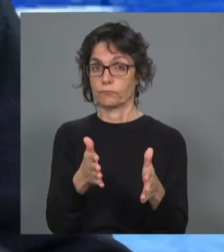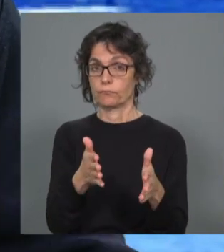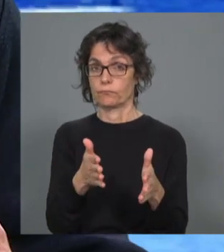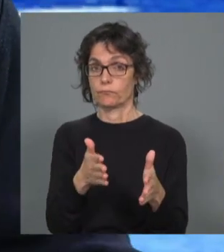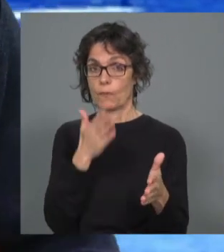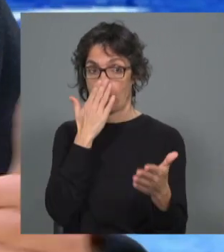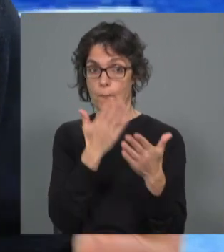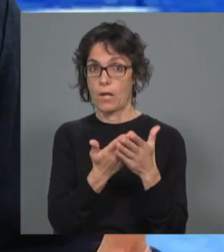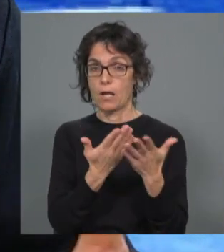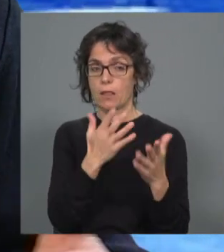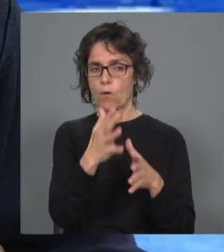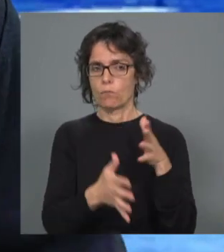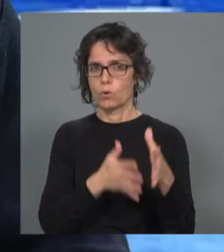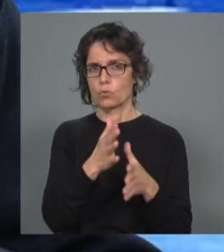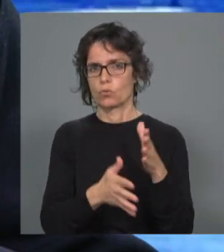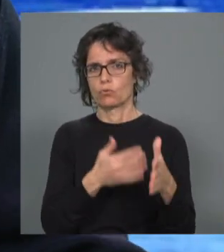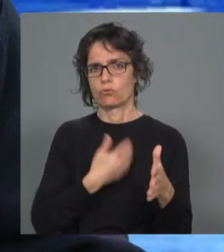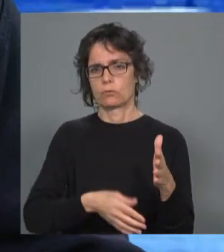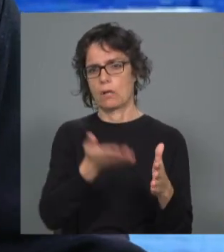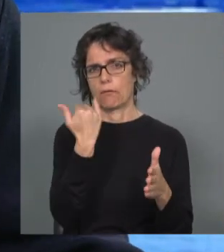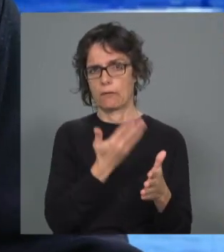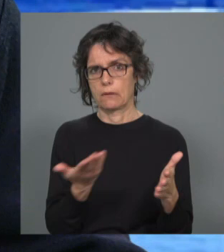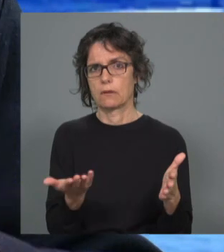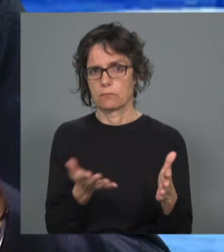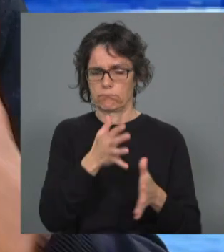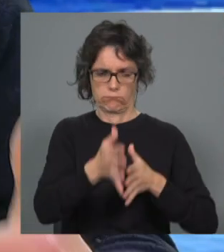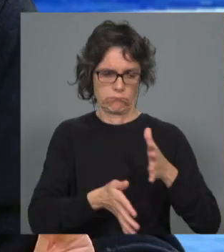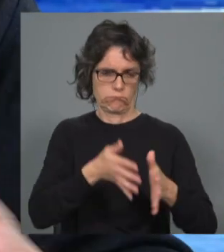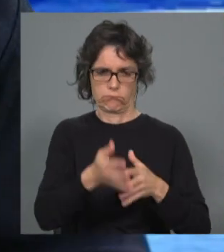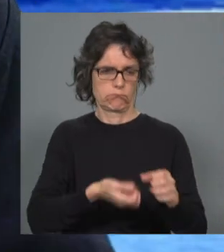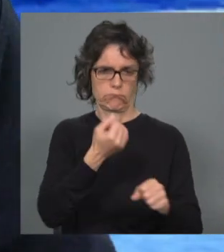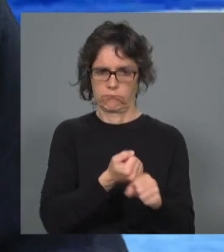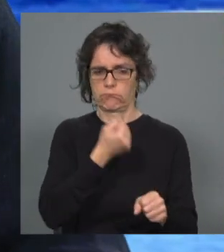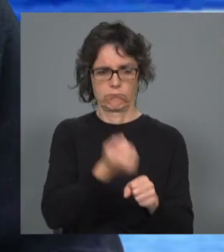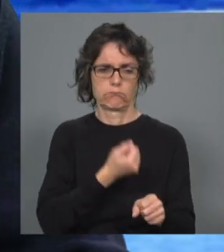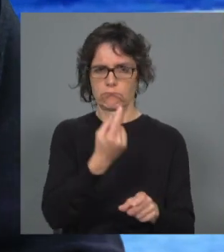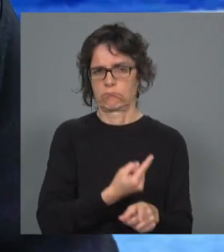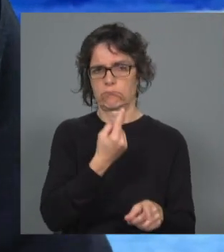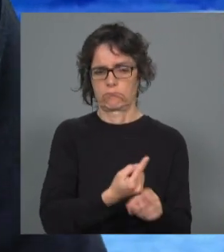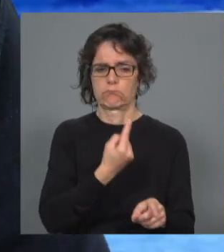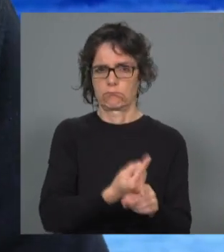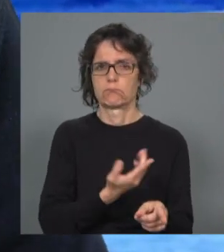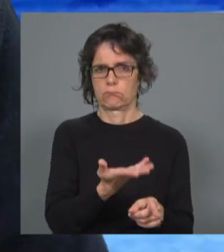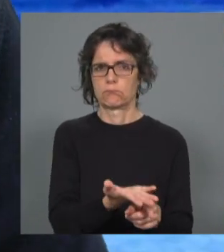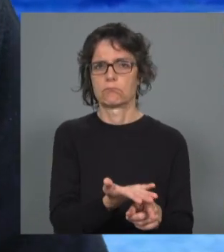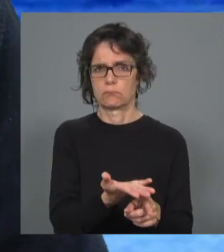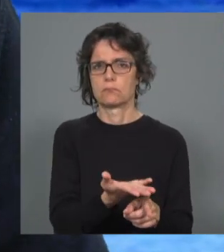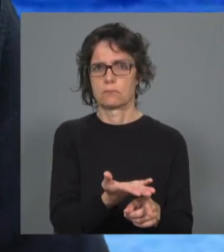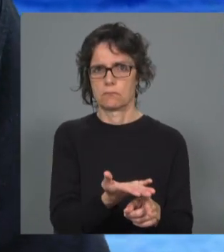uma indústria tradicional que com um trabalho, digamos,